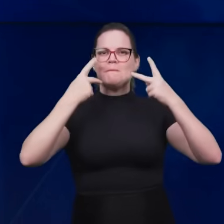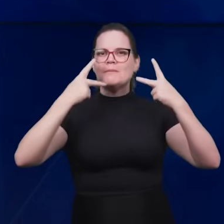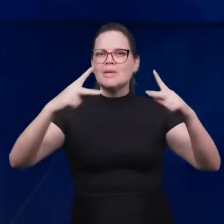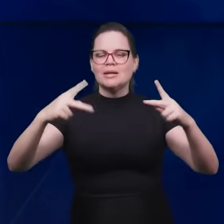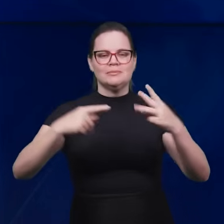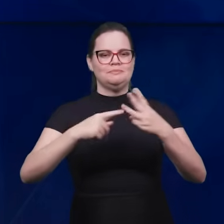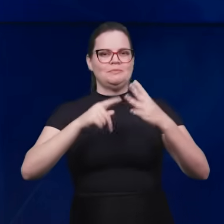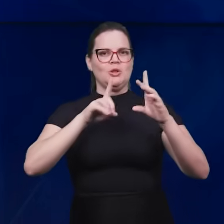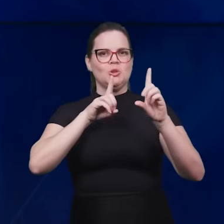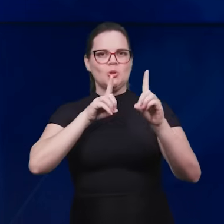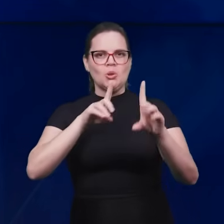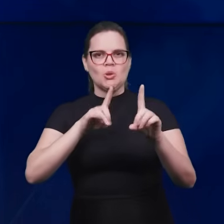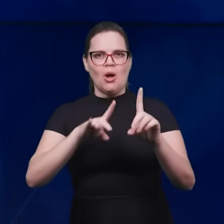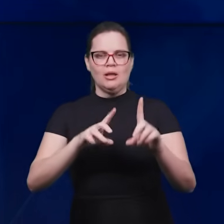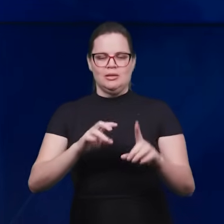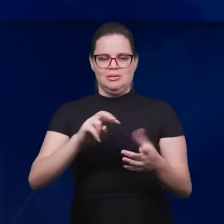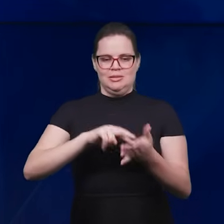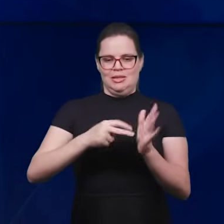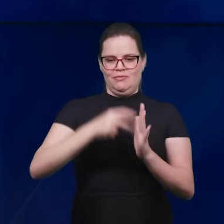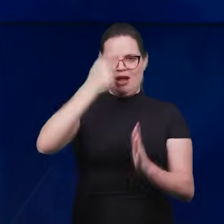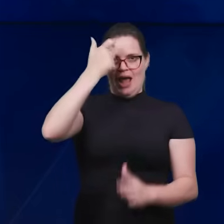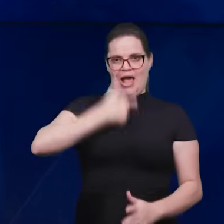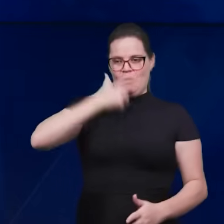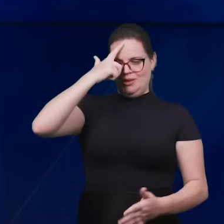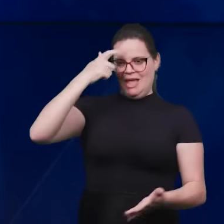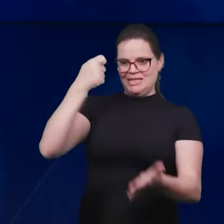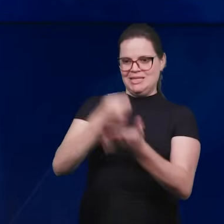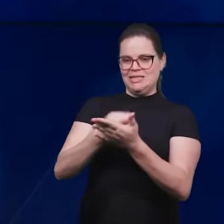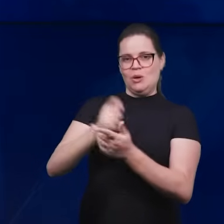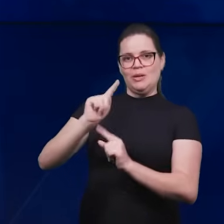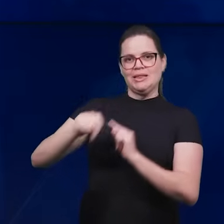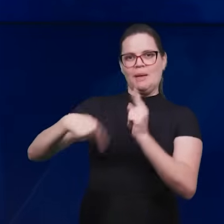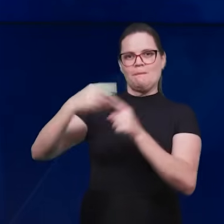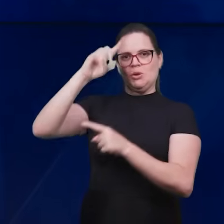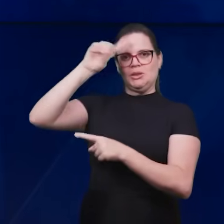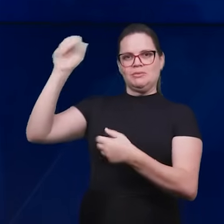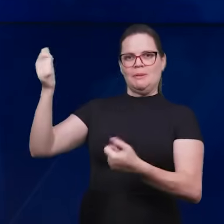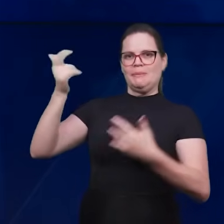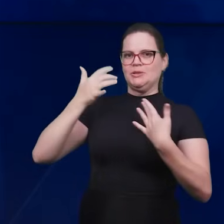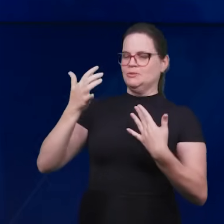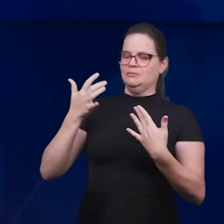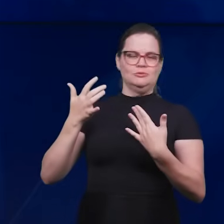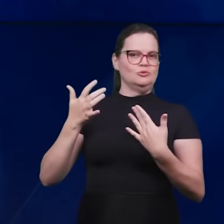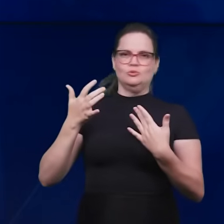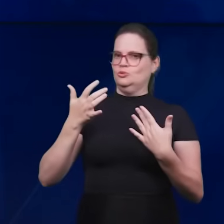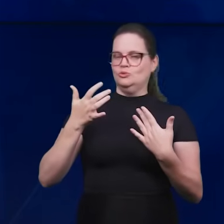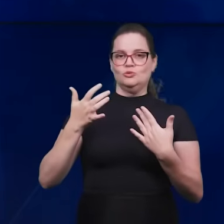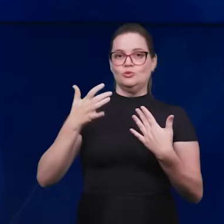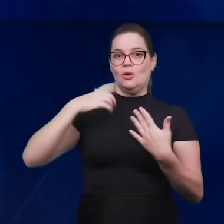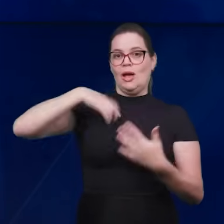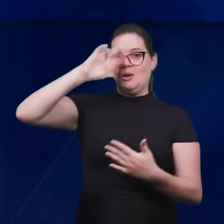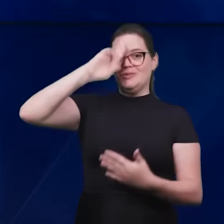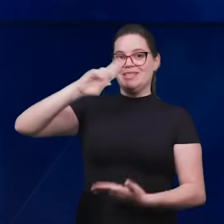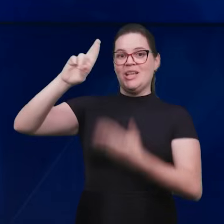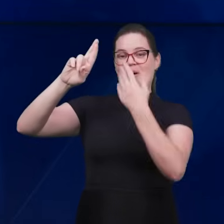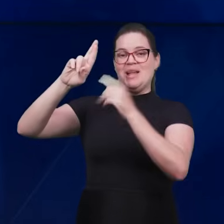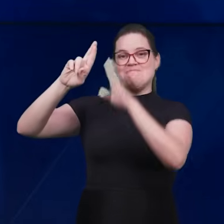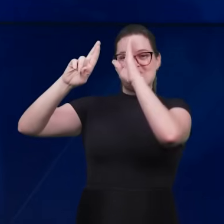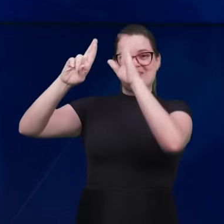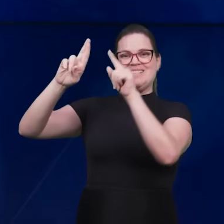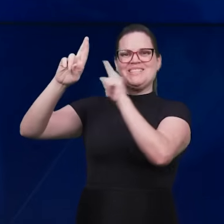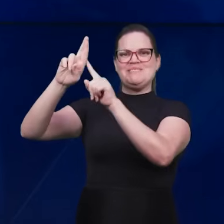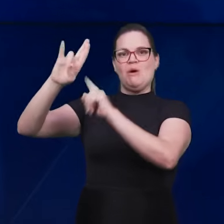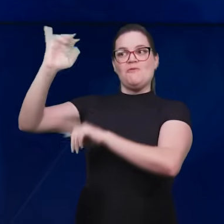frente e o Senhor vem atrás abençoando. Não, não é este. O verdadeiro evangelho é o Senhor indo à